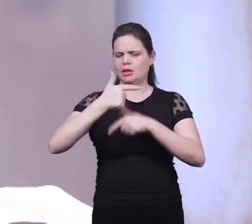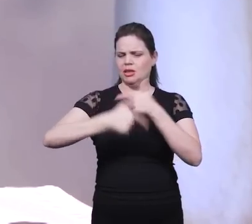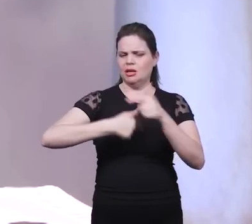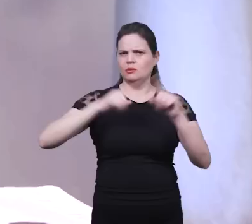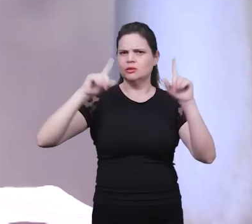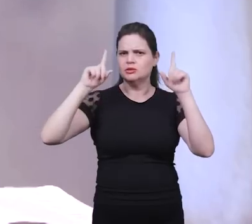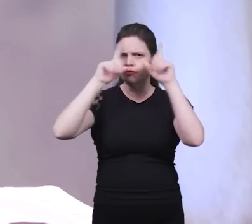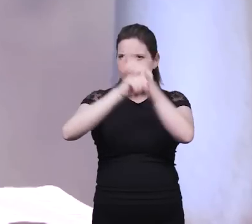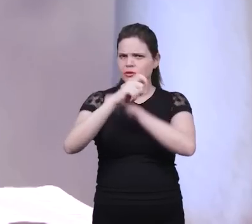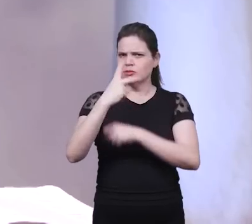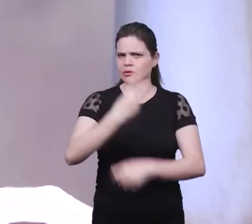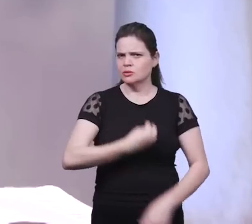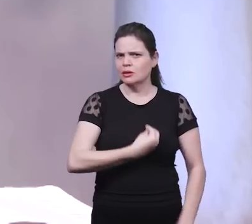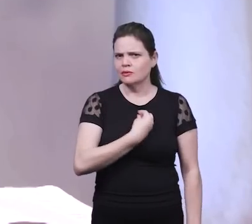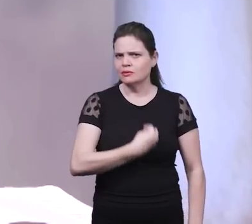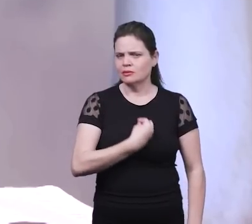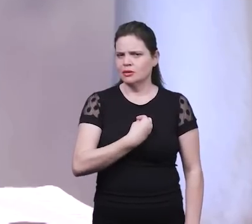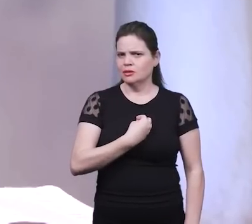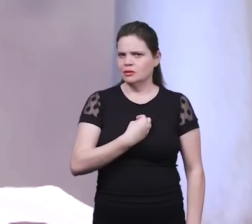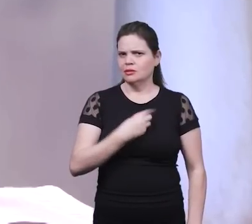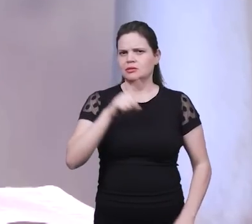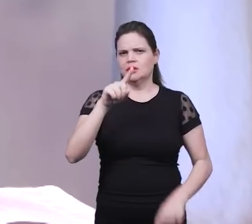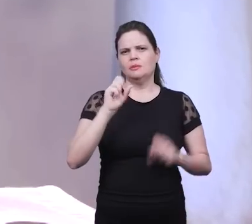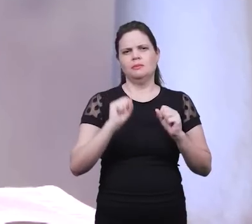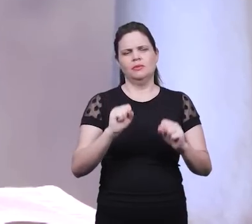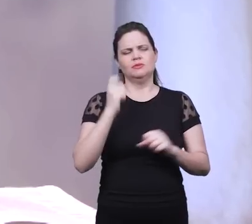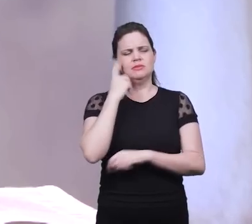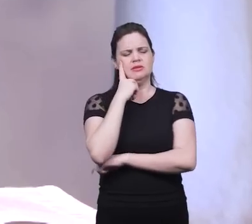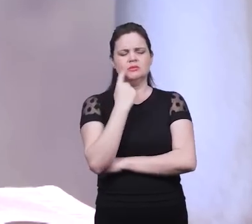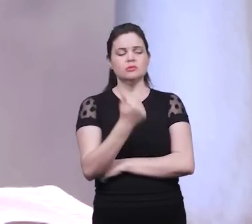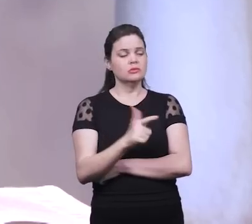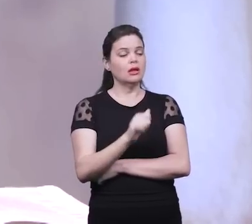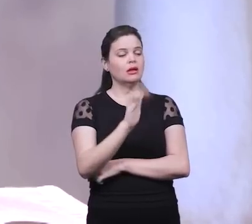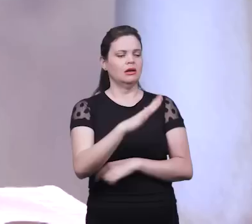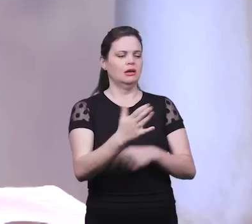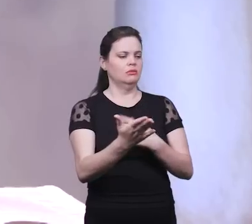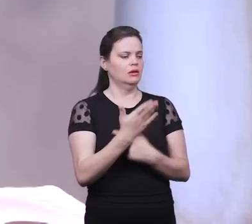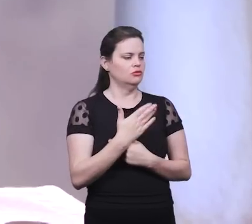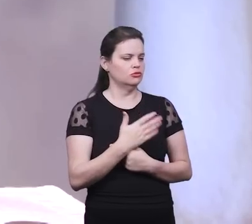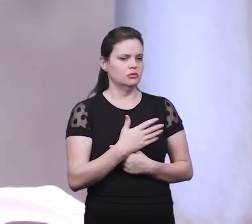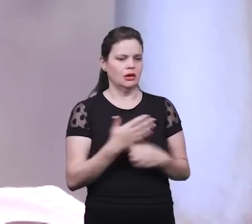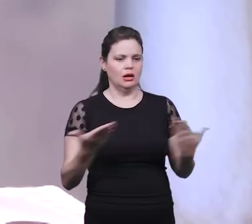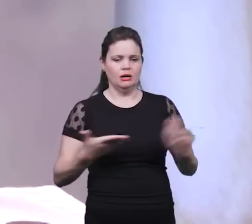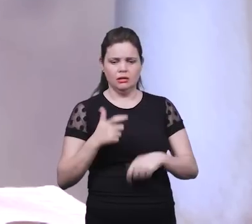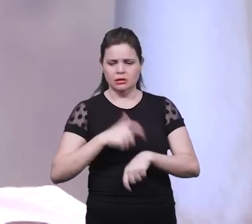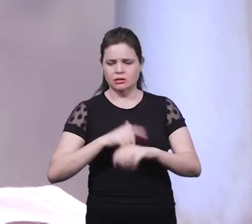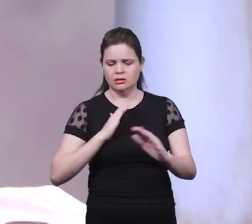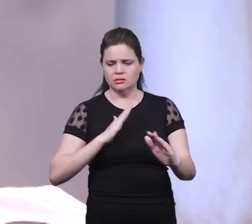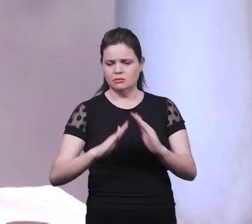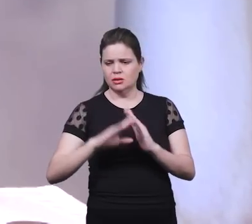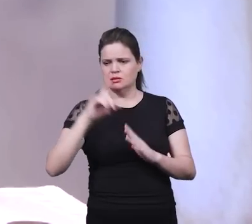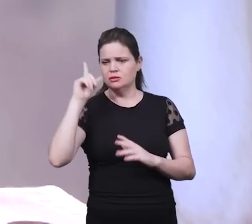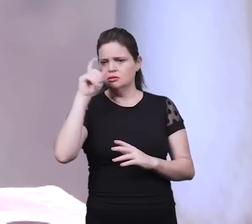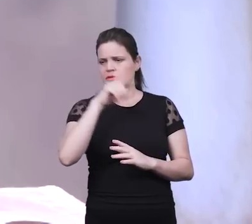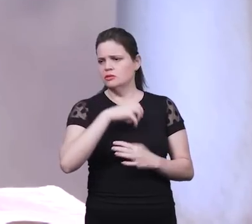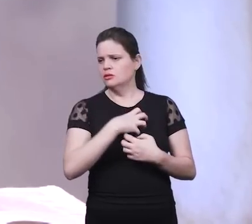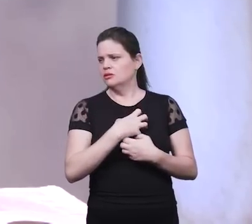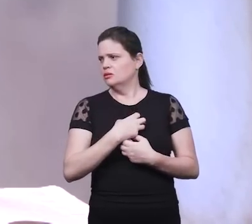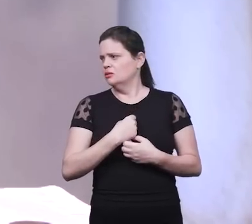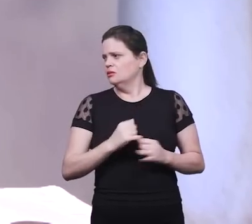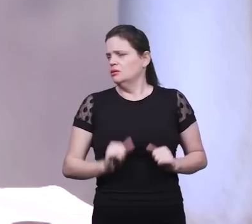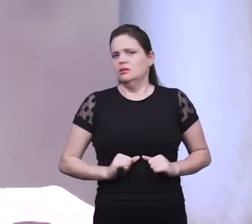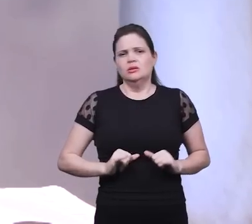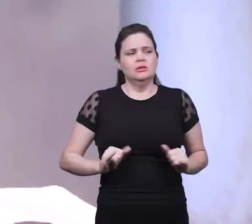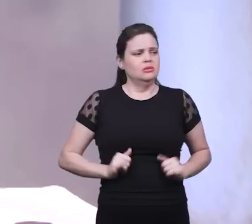vida, você pode estar falando, não tem homem algum que me ajude no estado que eu estou passando, né? A amargura, o sofrimento que eu estou passando,